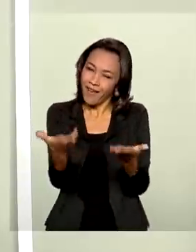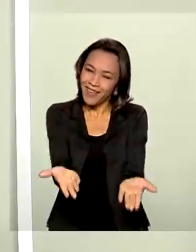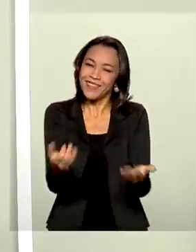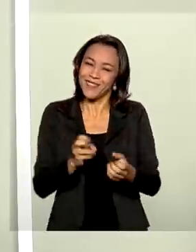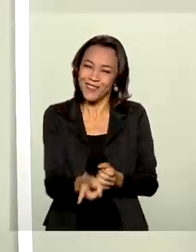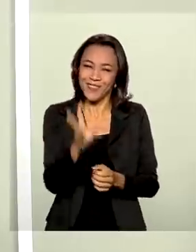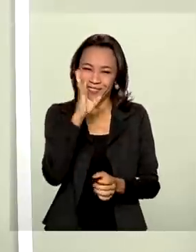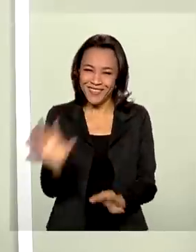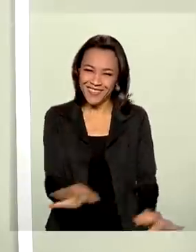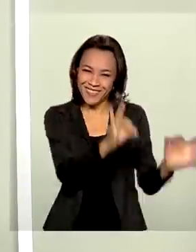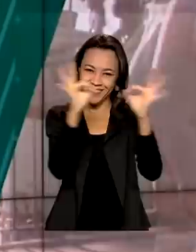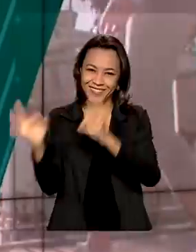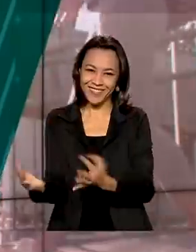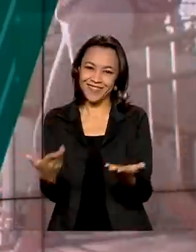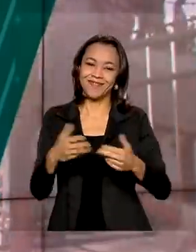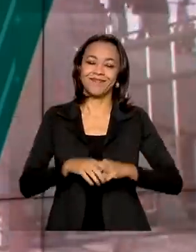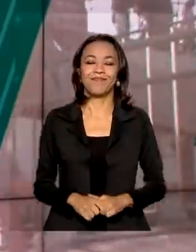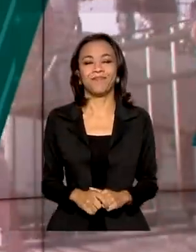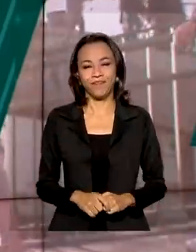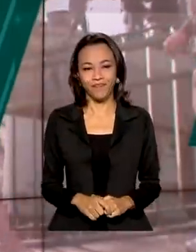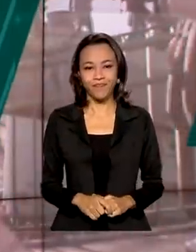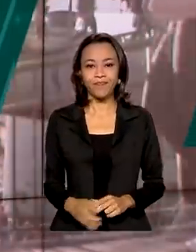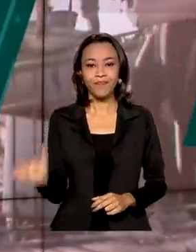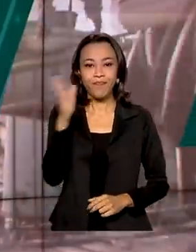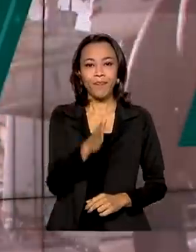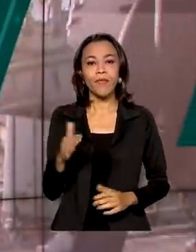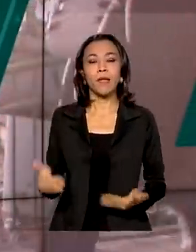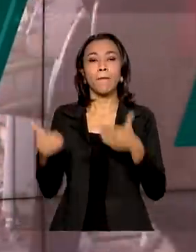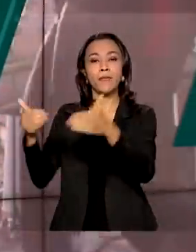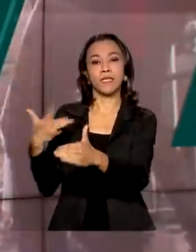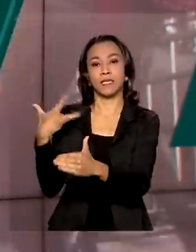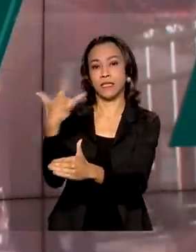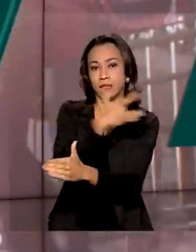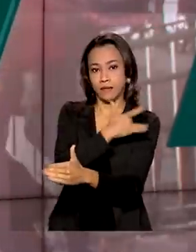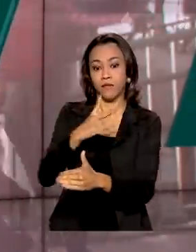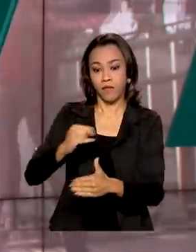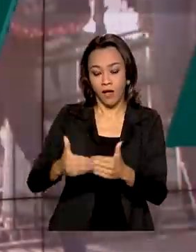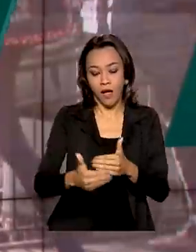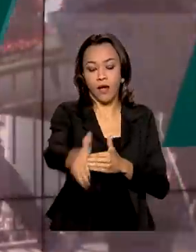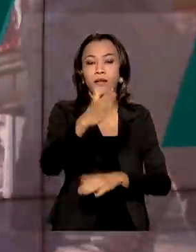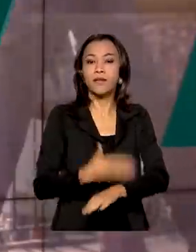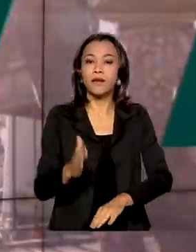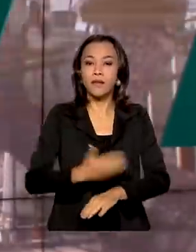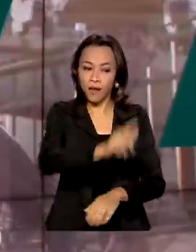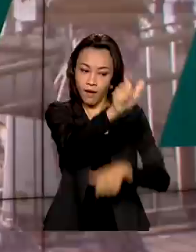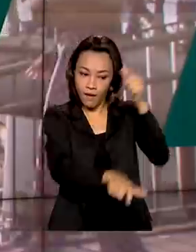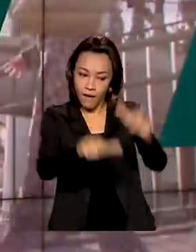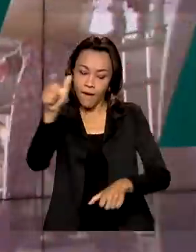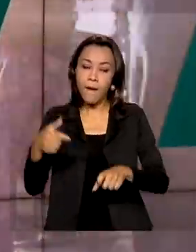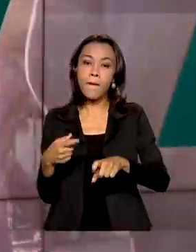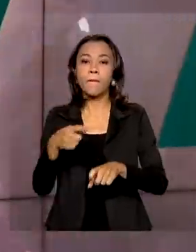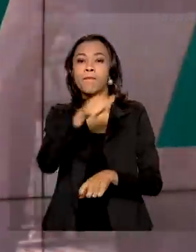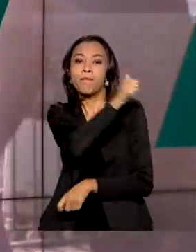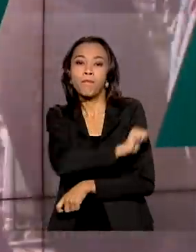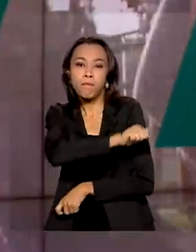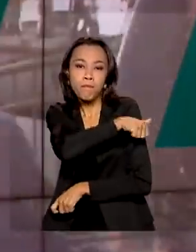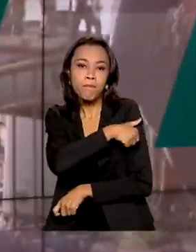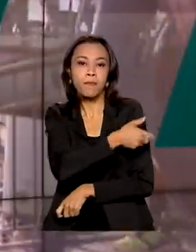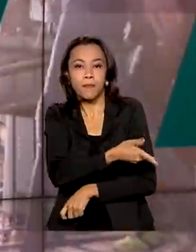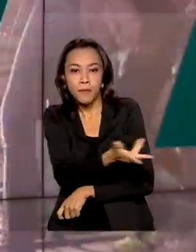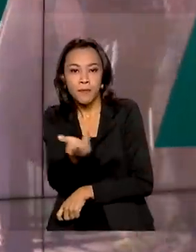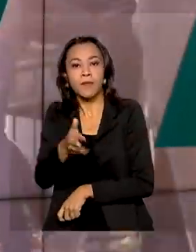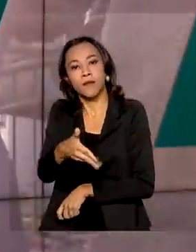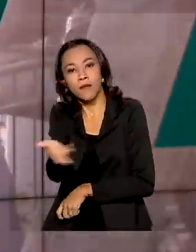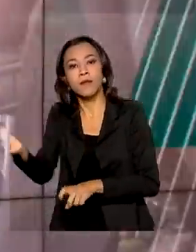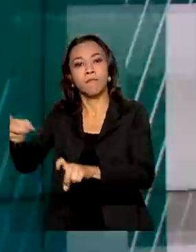Continue conosco e tenha um ótimo dia. O Ministério da Saúde vai capacitar médicos e enfermeiros que atuam nos serviços de